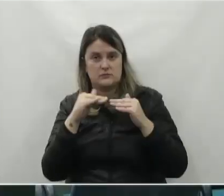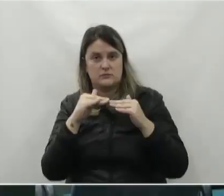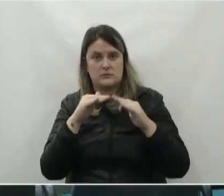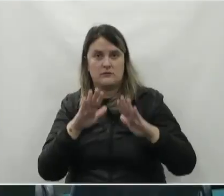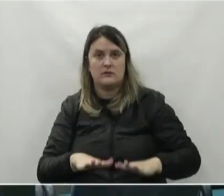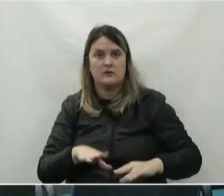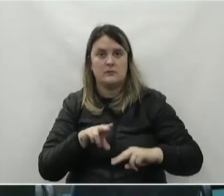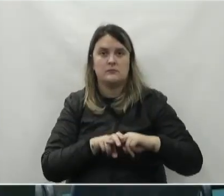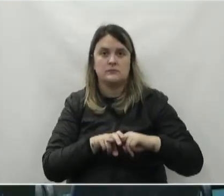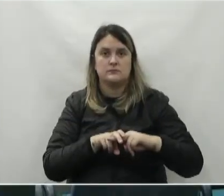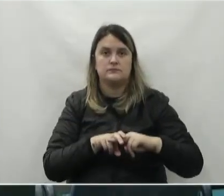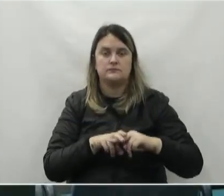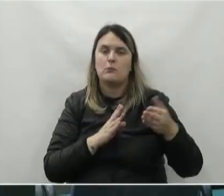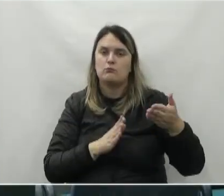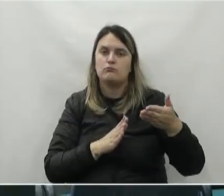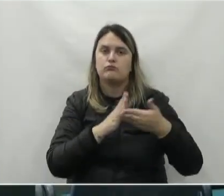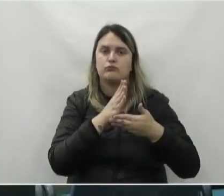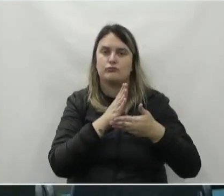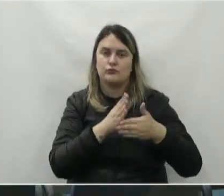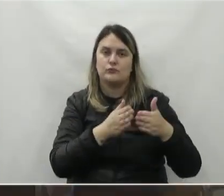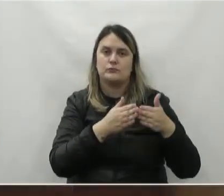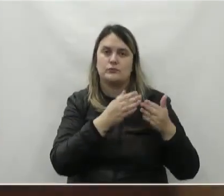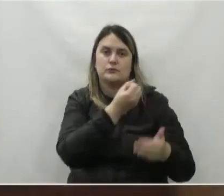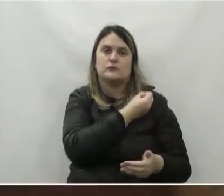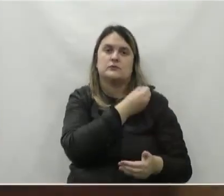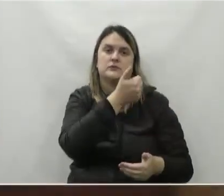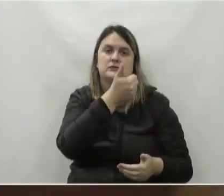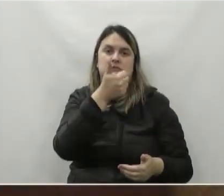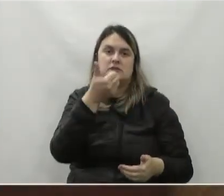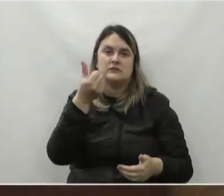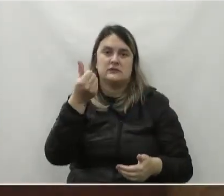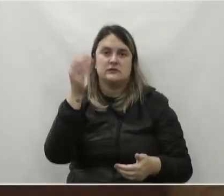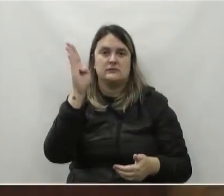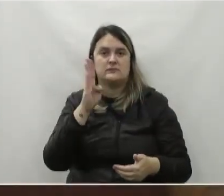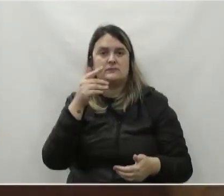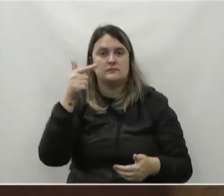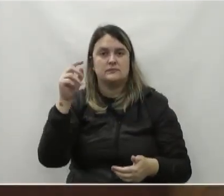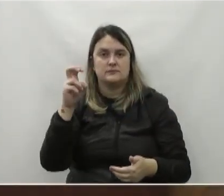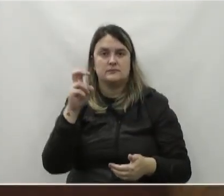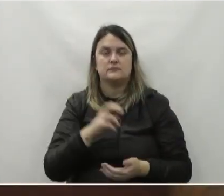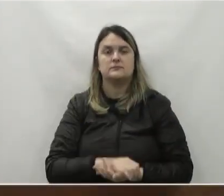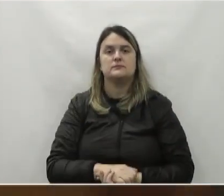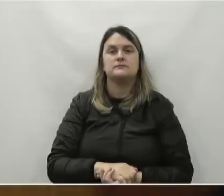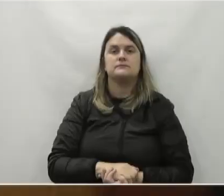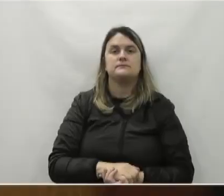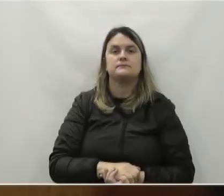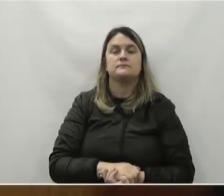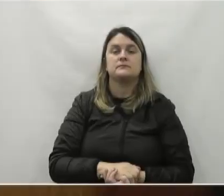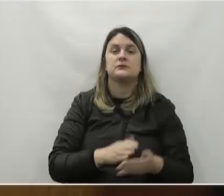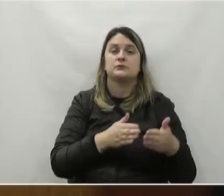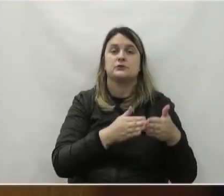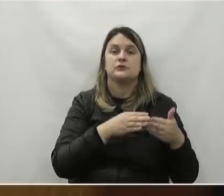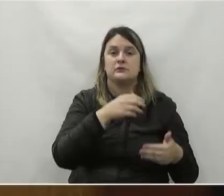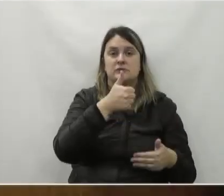aprovam, permaneçam como estão. Aprovado o requerimento de número 116/2025.